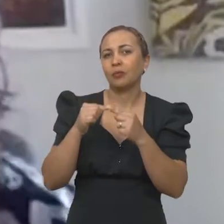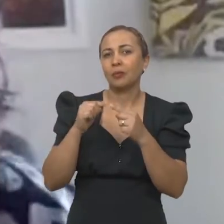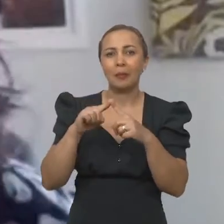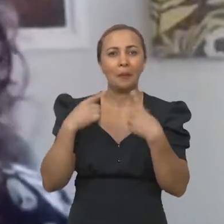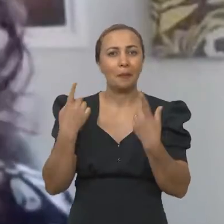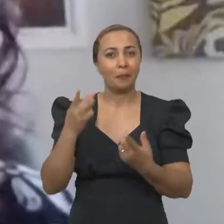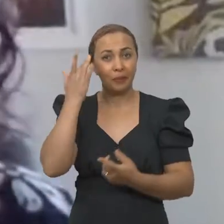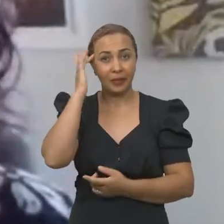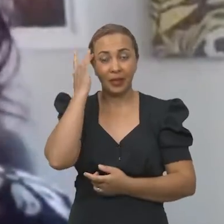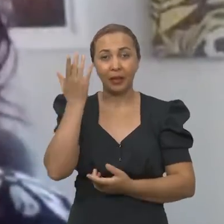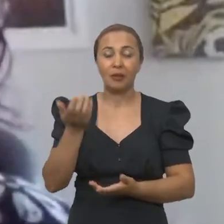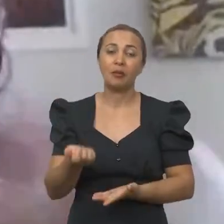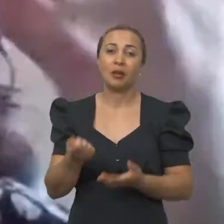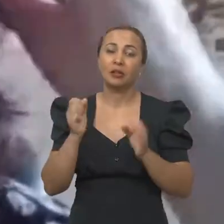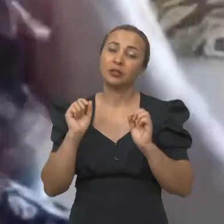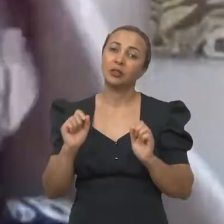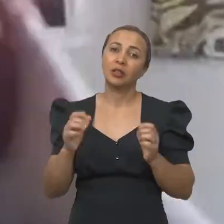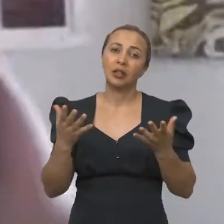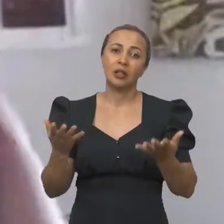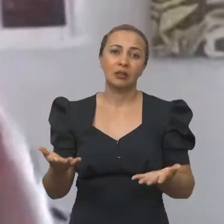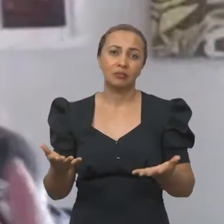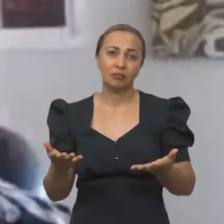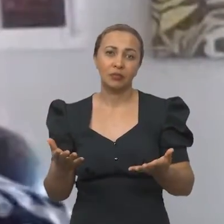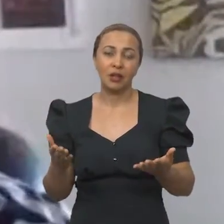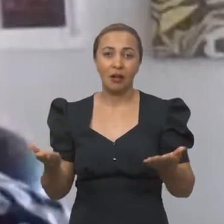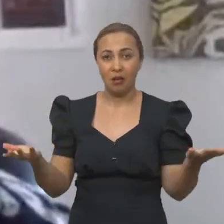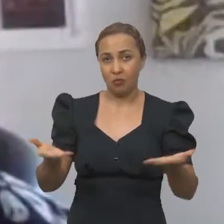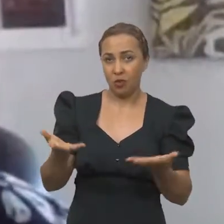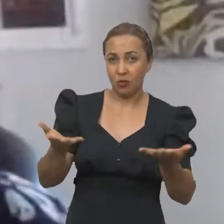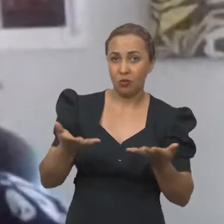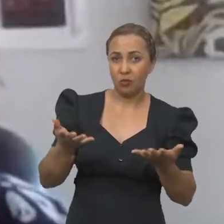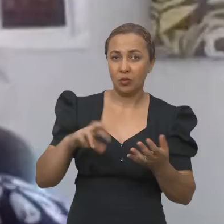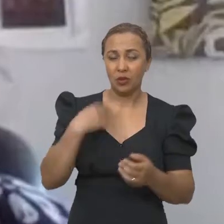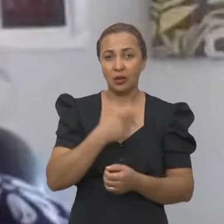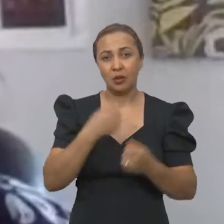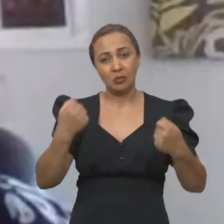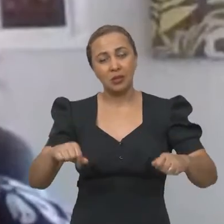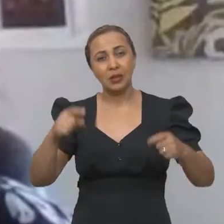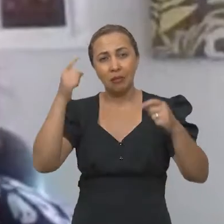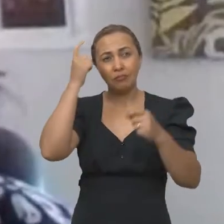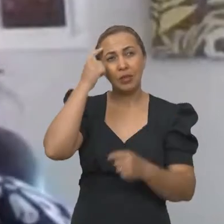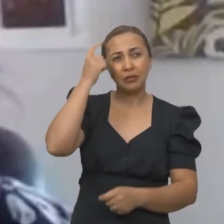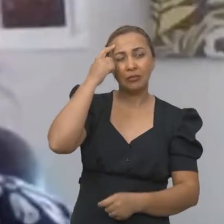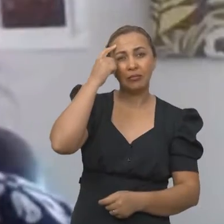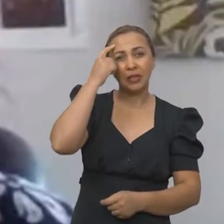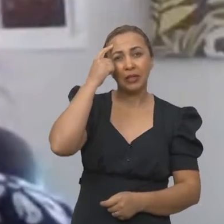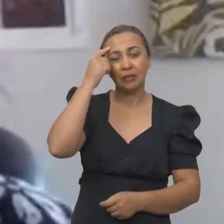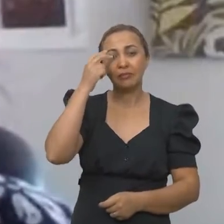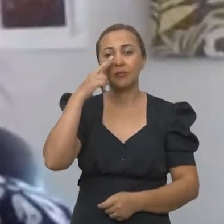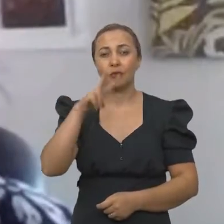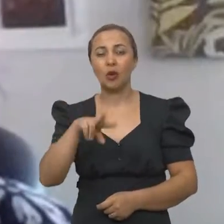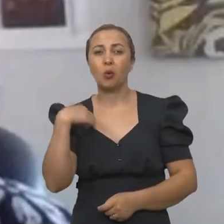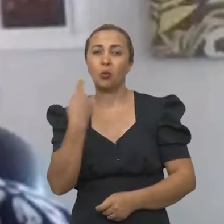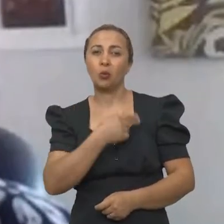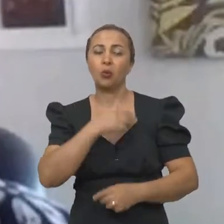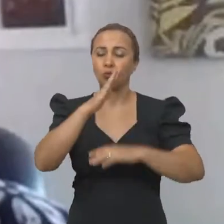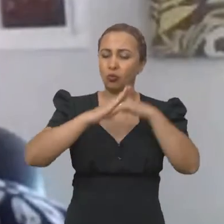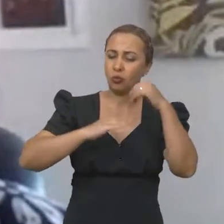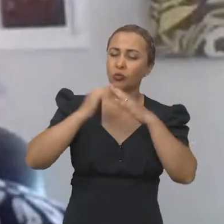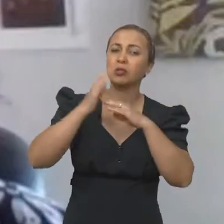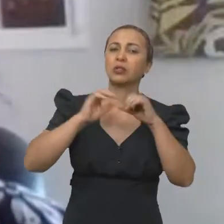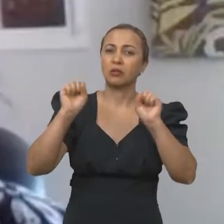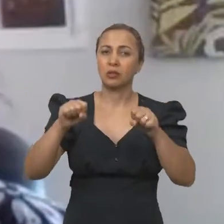desse contato, mas eu acho que é um momento que a gente tem que rever as